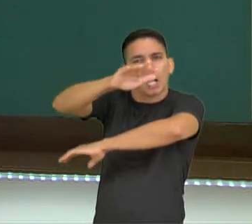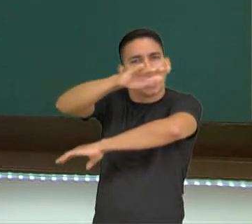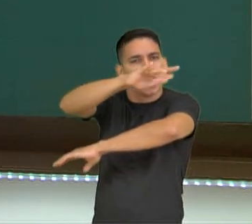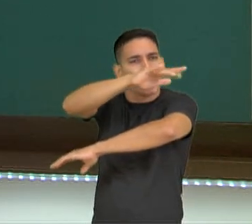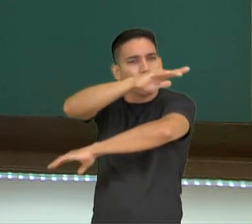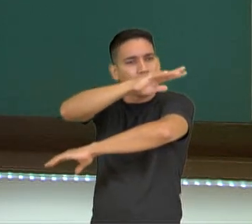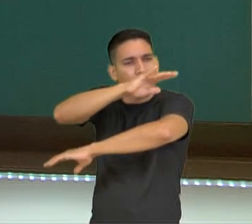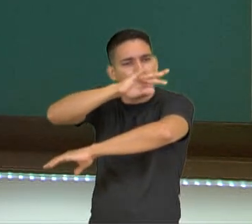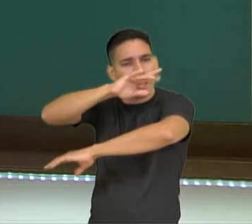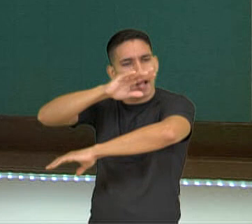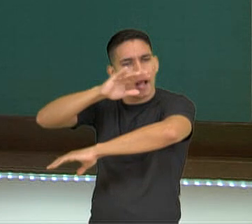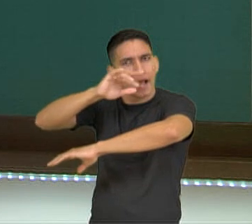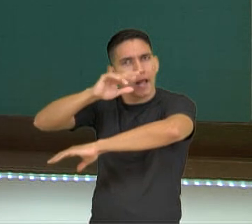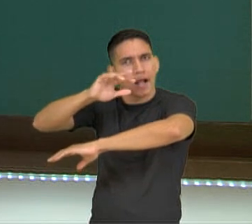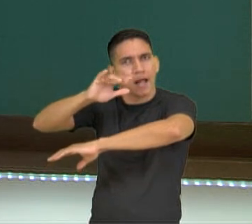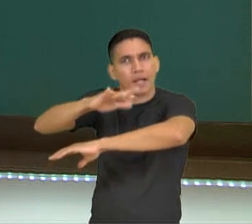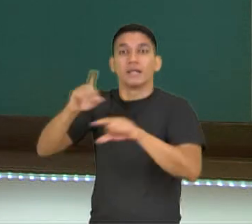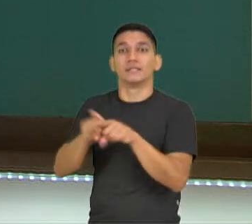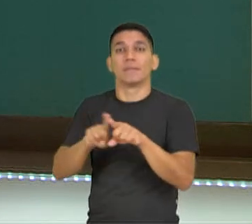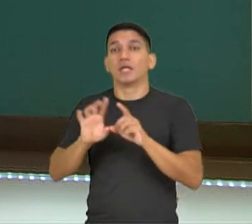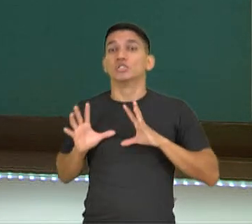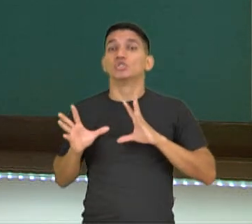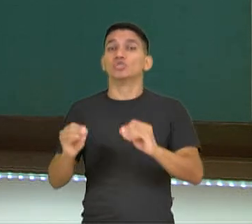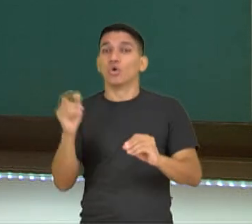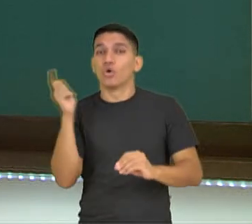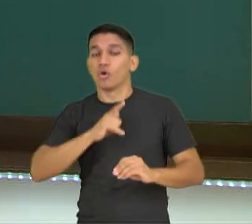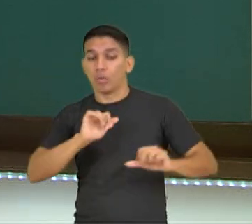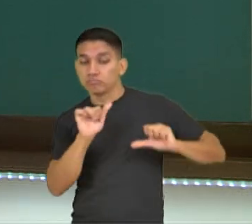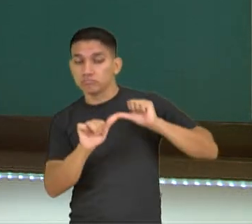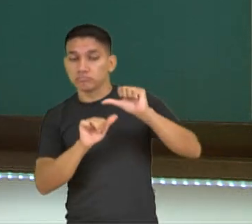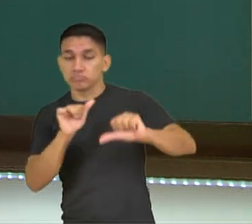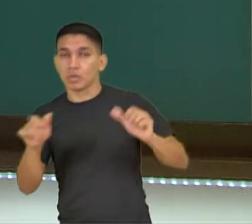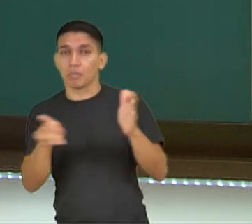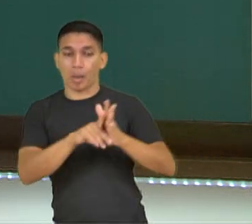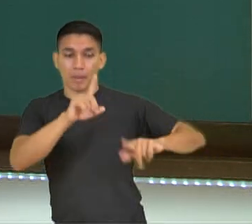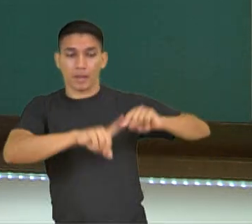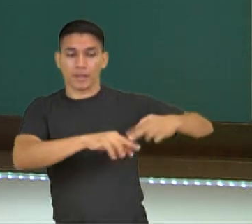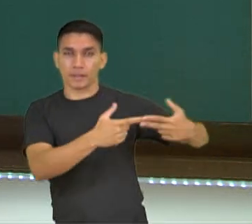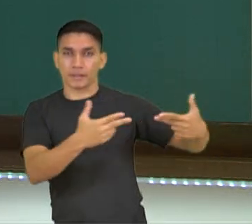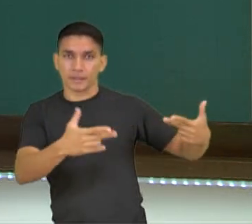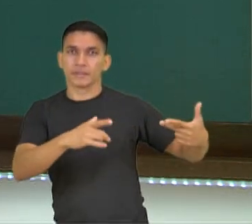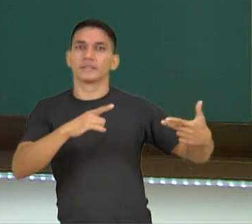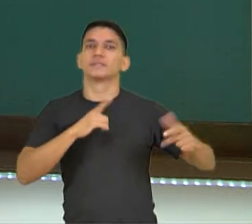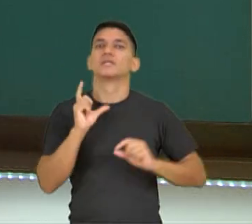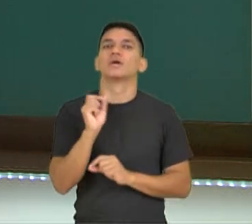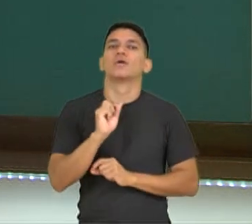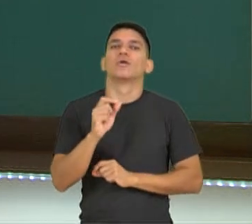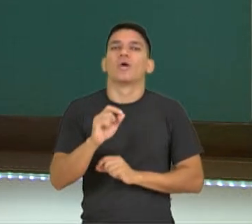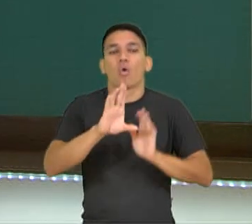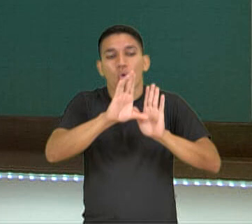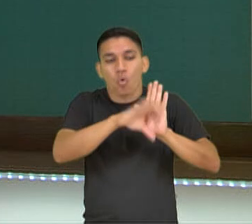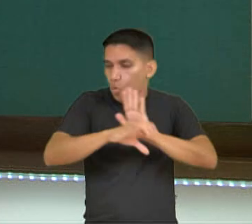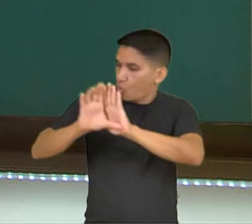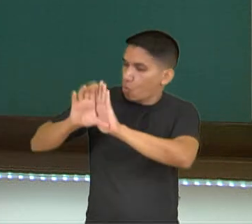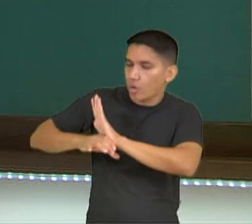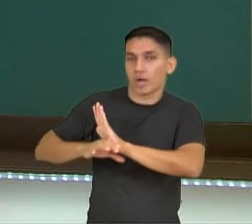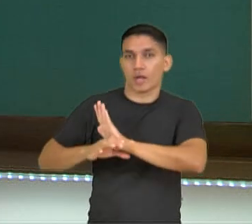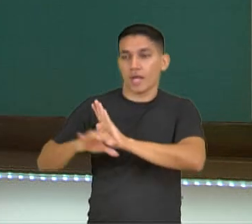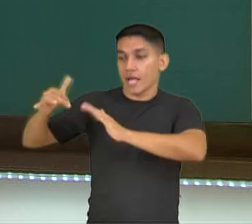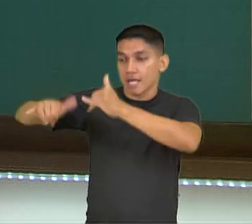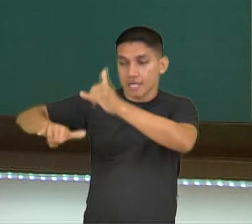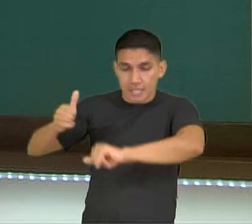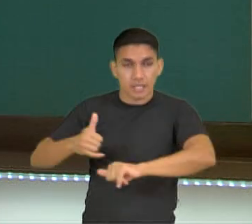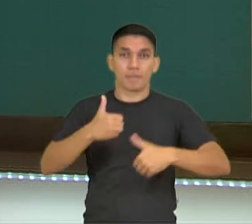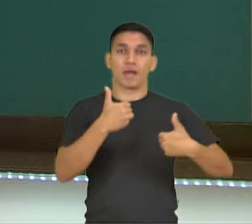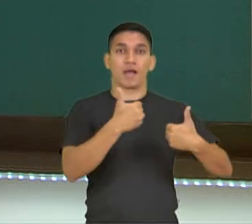E ainda, toda e qualquer transformação que ocorre com a matéria, aí a gente já tem os conceitos de química e física. Então,